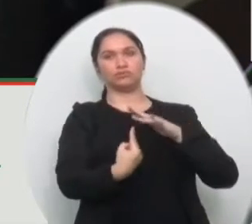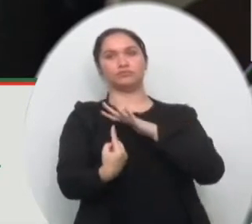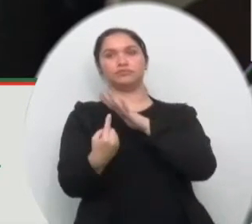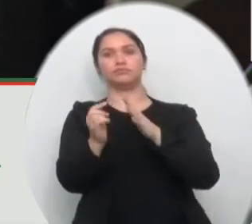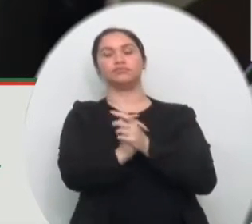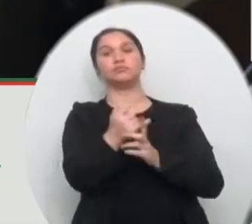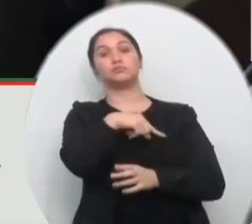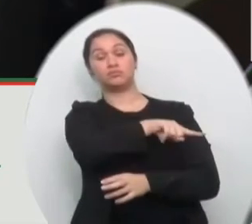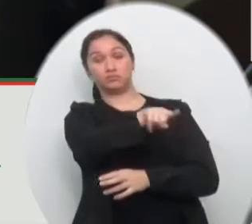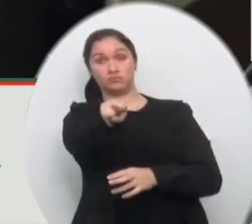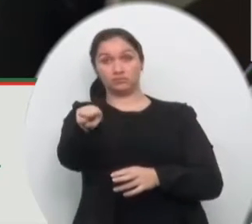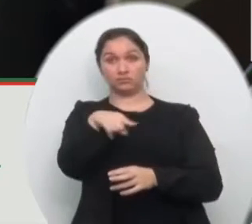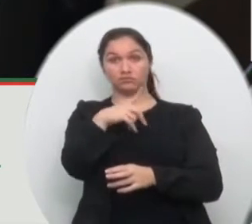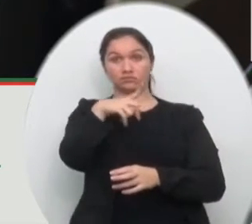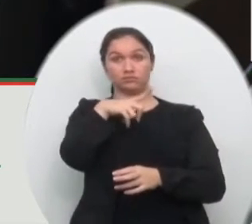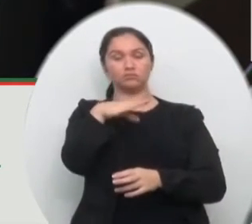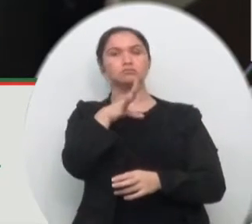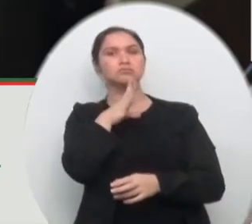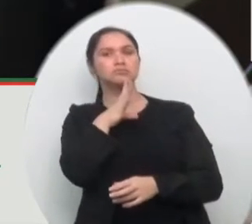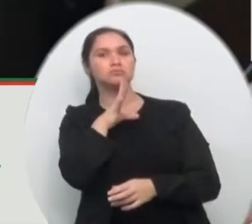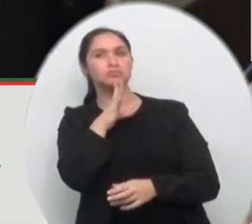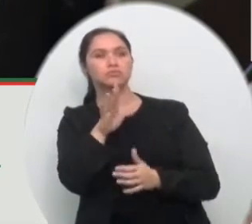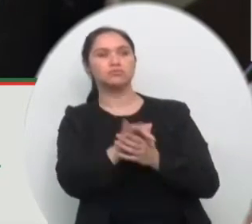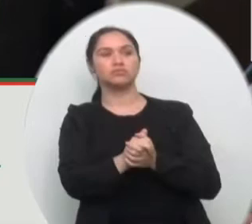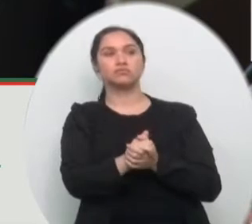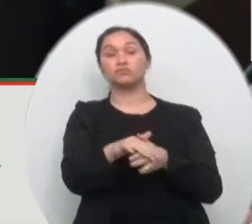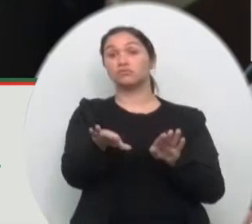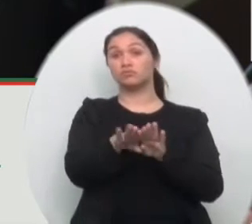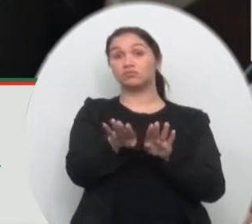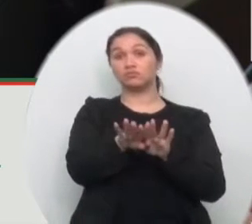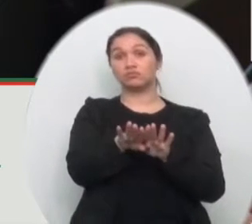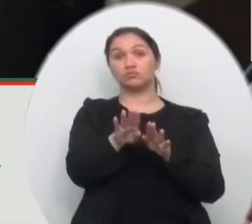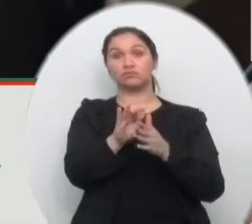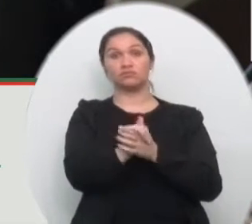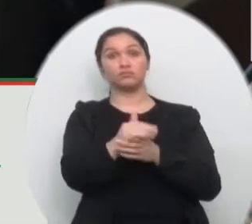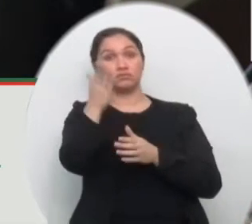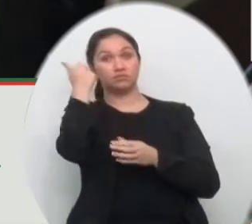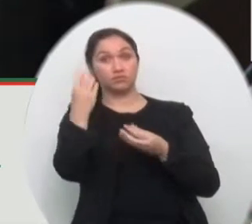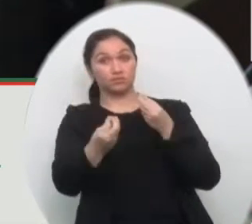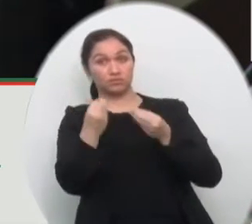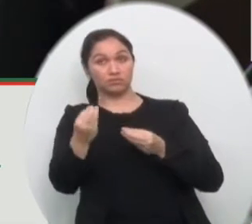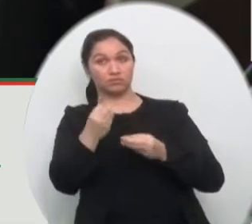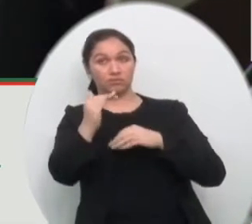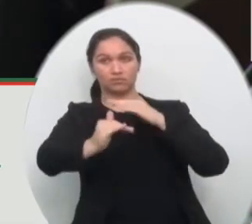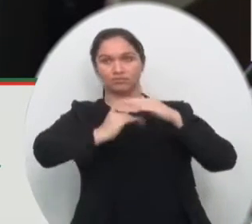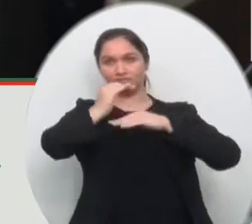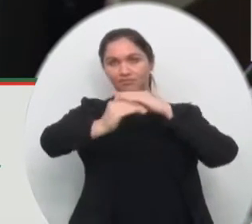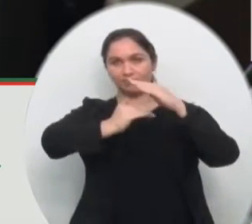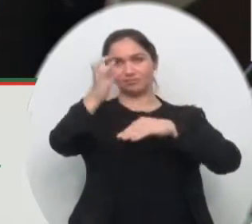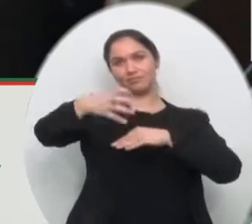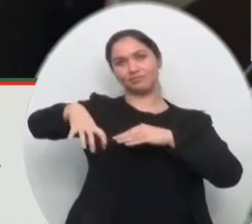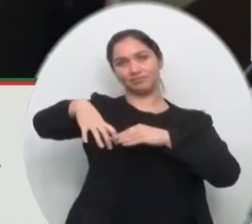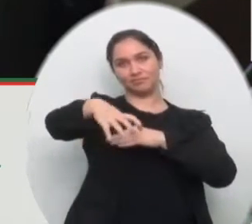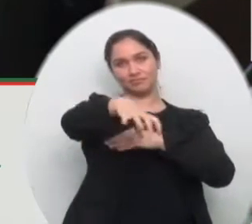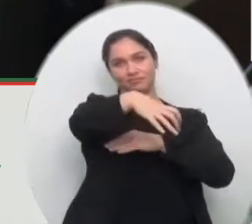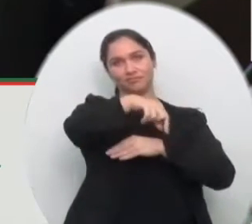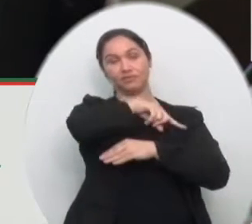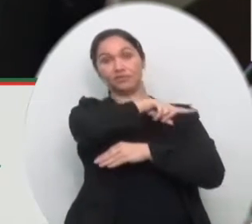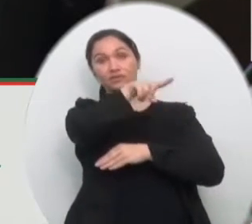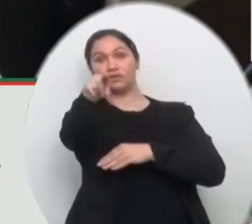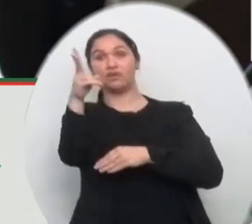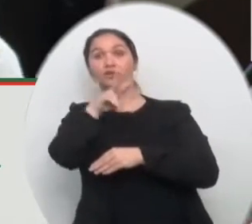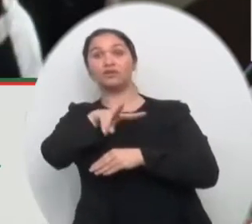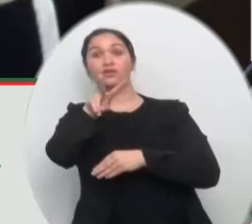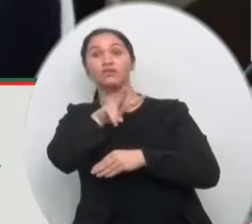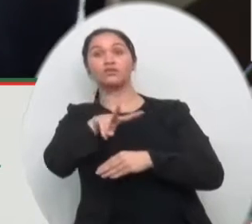que vocês devem conhecer e devem ver o desenvolvimento que tem aquela região. Os vereadores da nossa